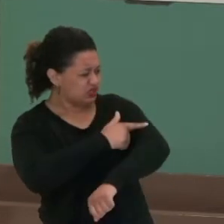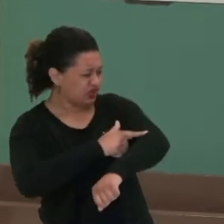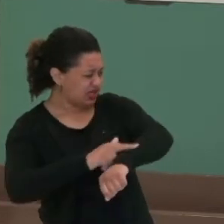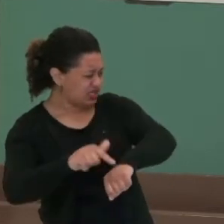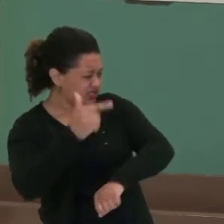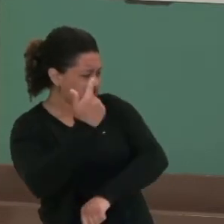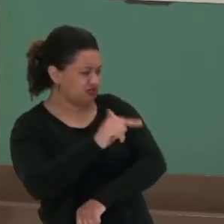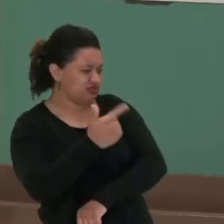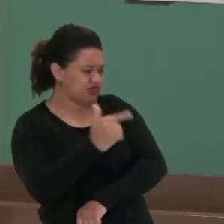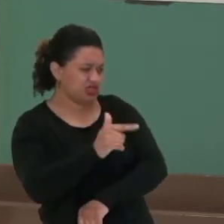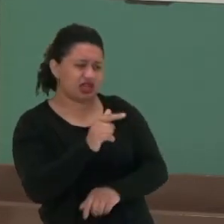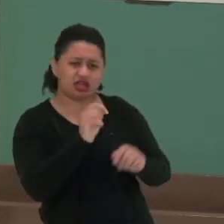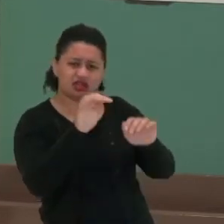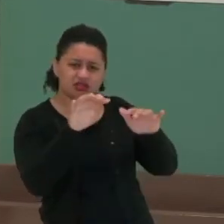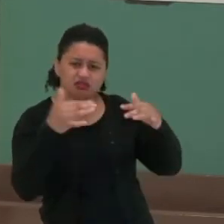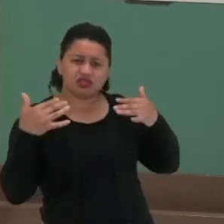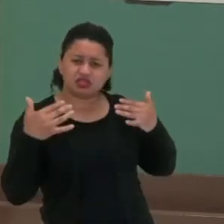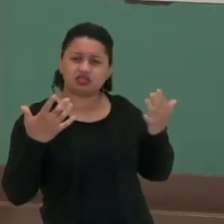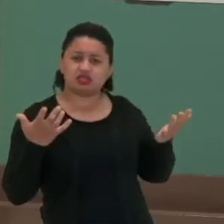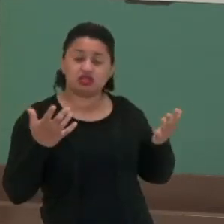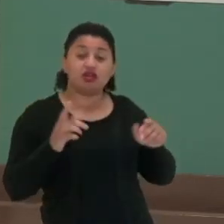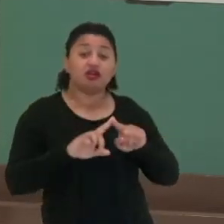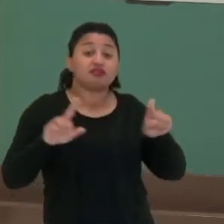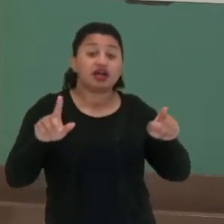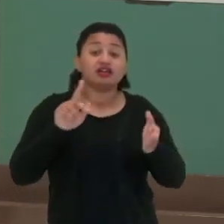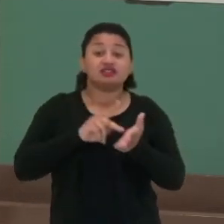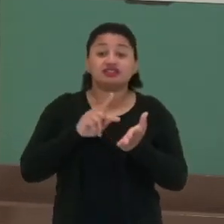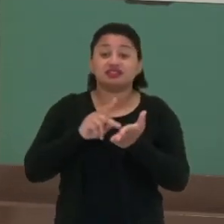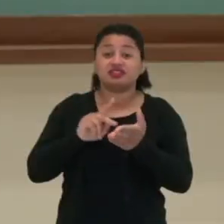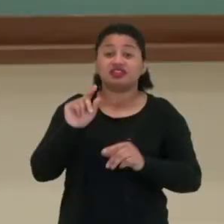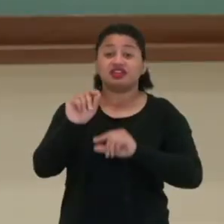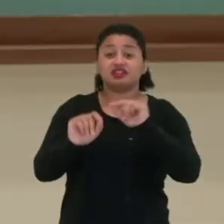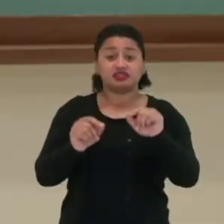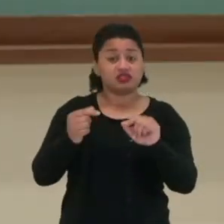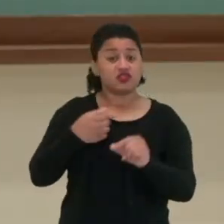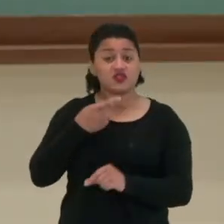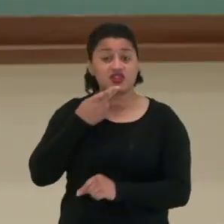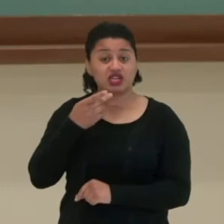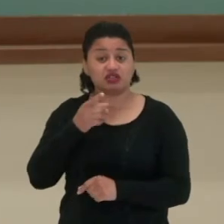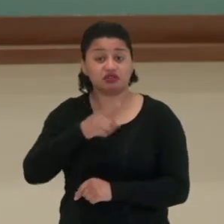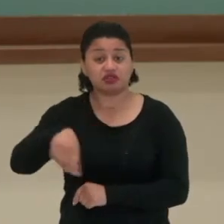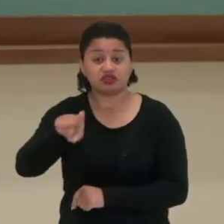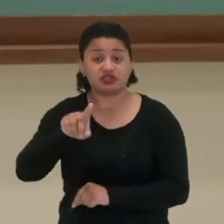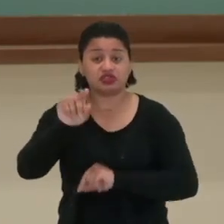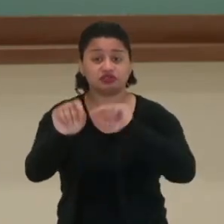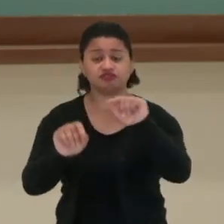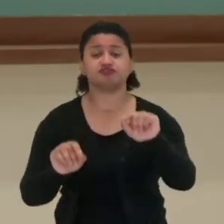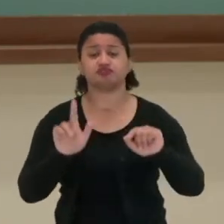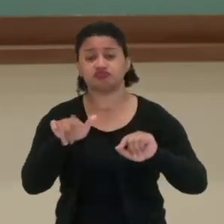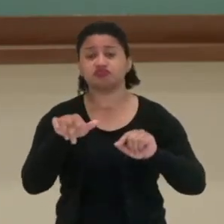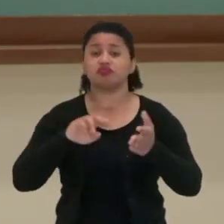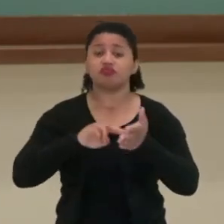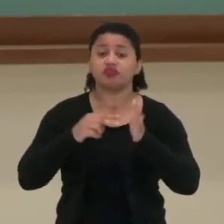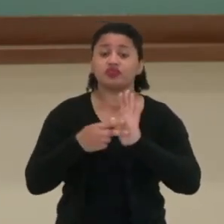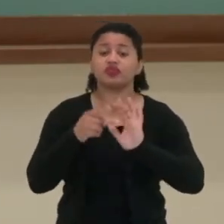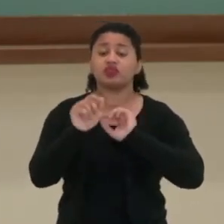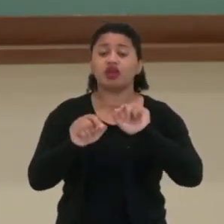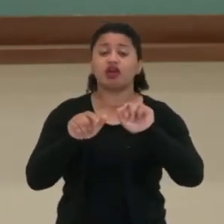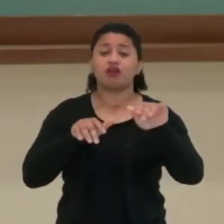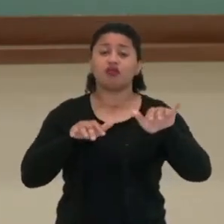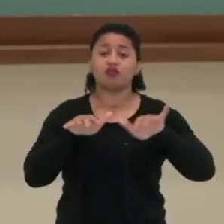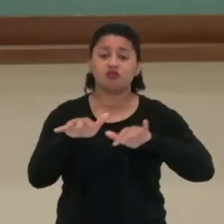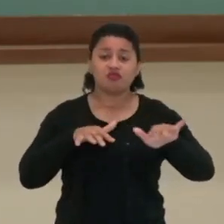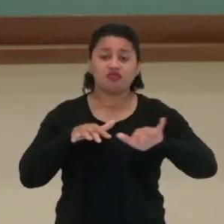e não estamos prestando atenção nela. Mas, na verdade, eu conto para você que isso tem relação com